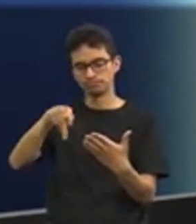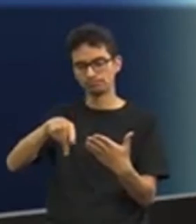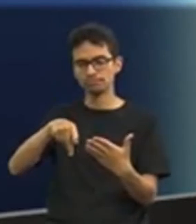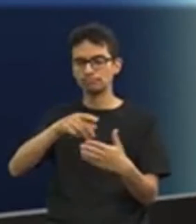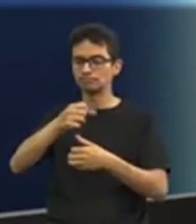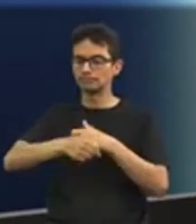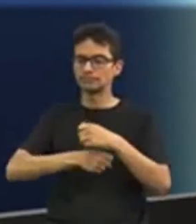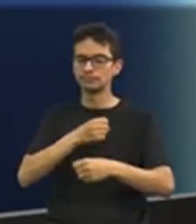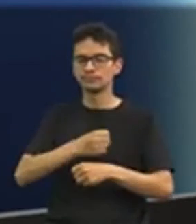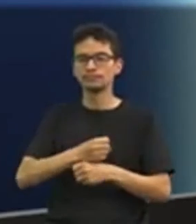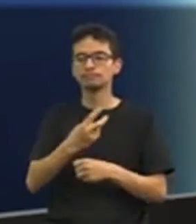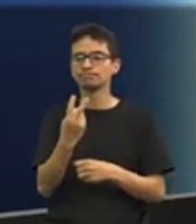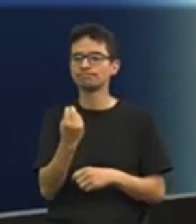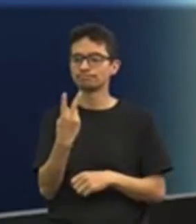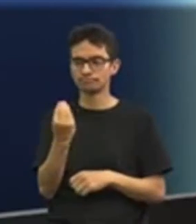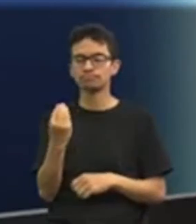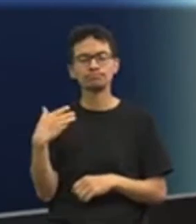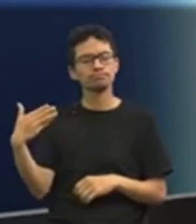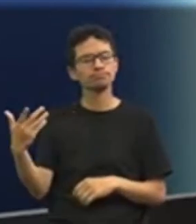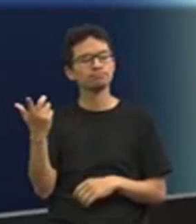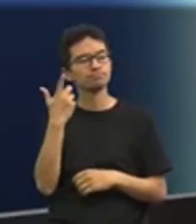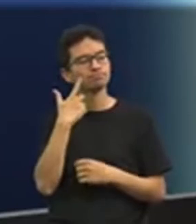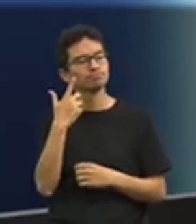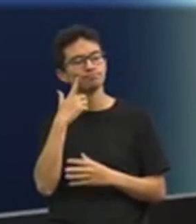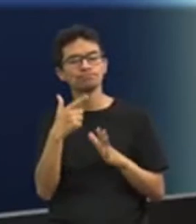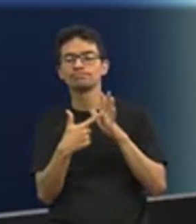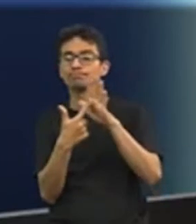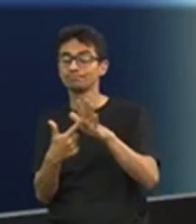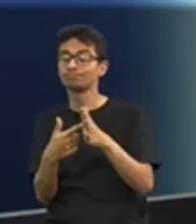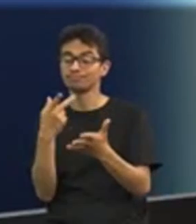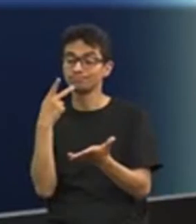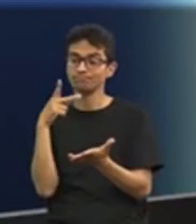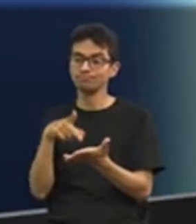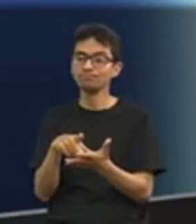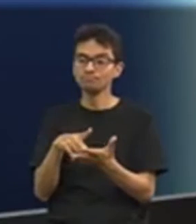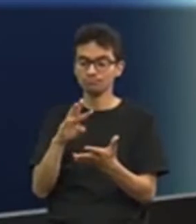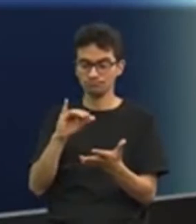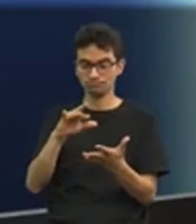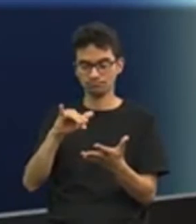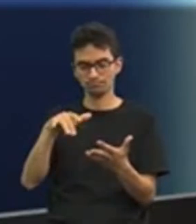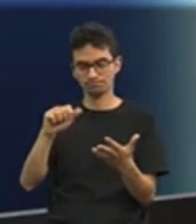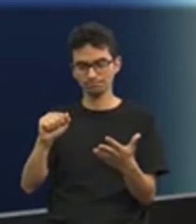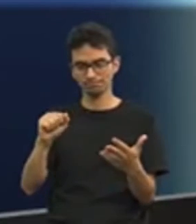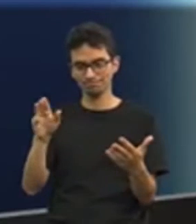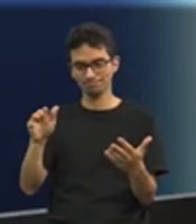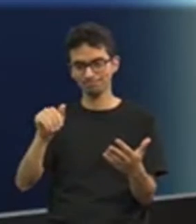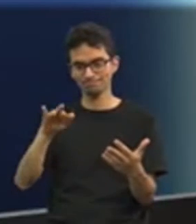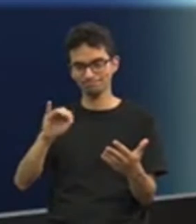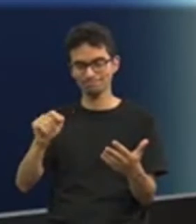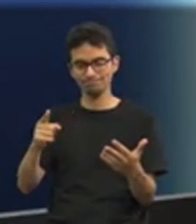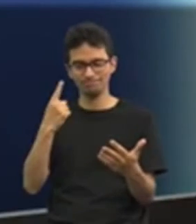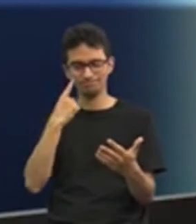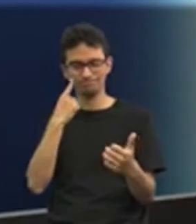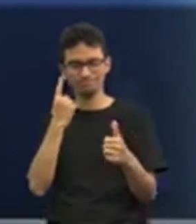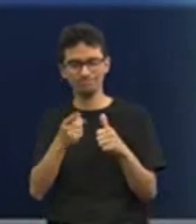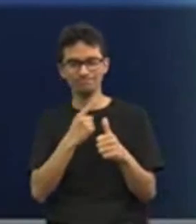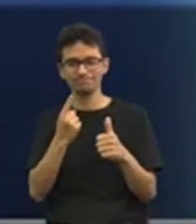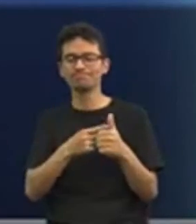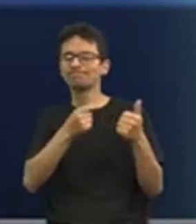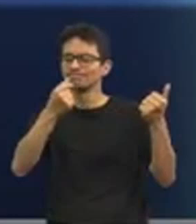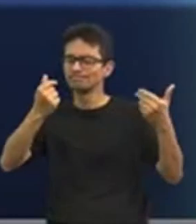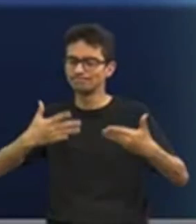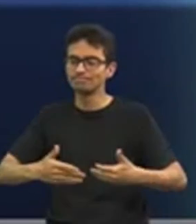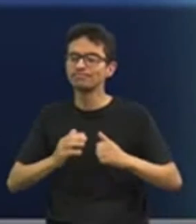e depois a gente tem uma imagem né uma tela na verdade da Tarsila do Amaral uma olhadinha desse desse primeiro olha só que ele disse